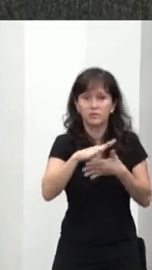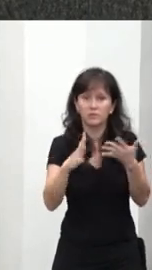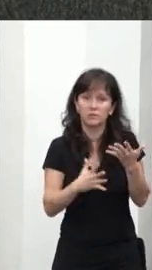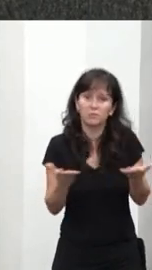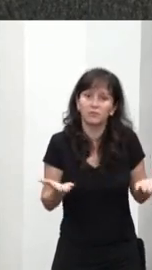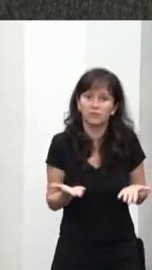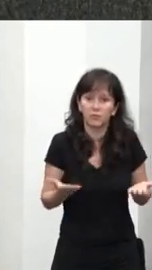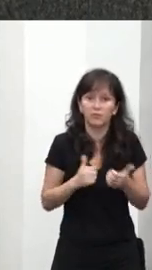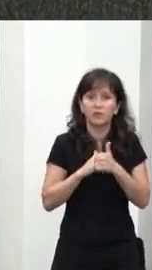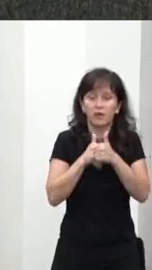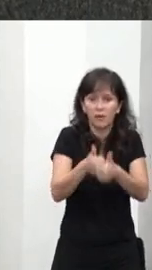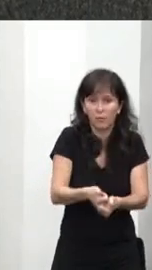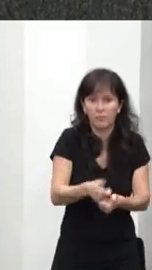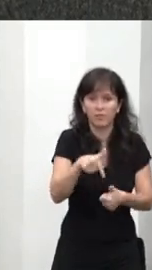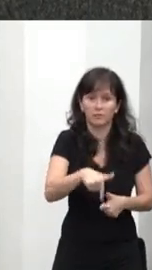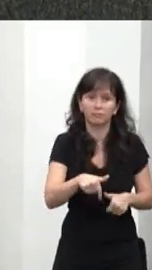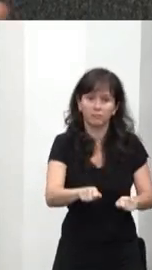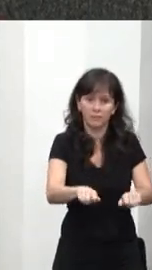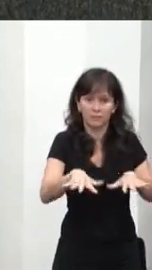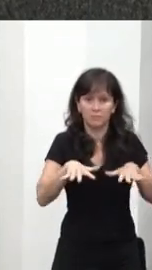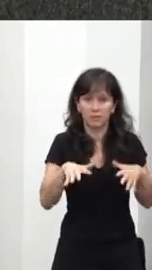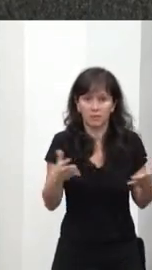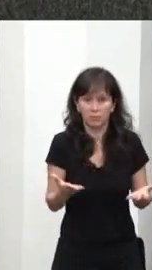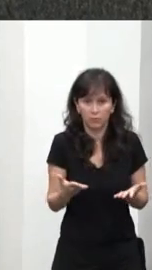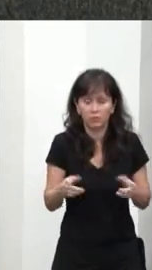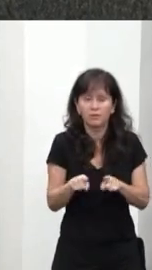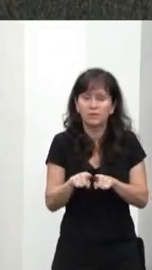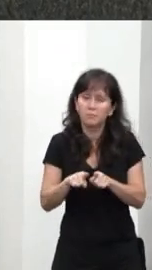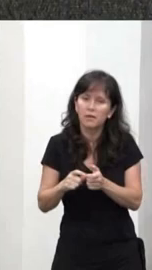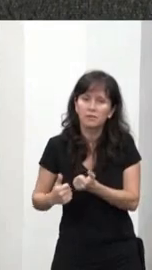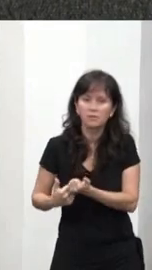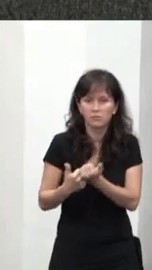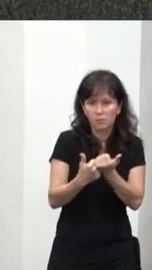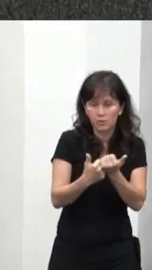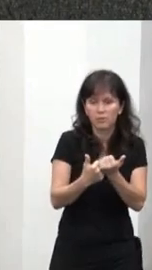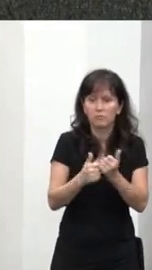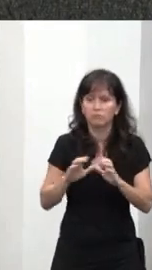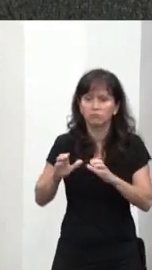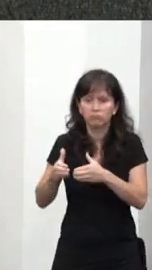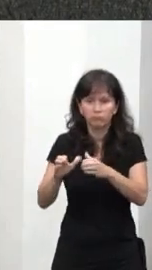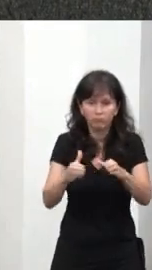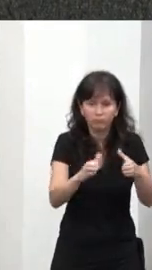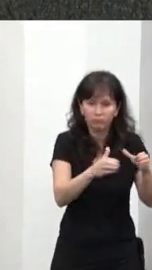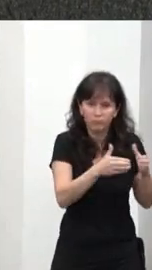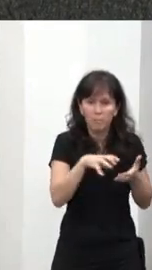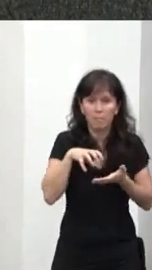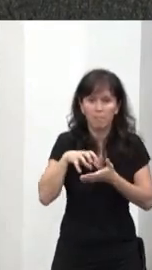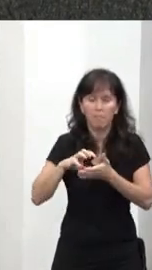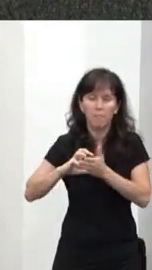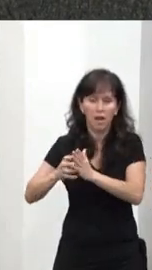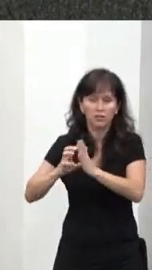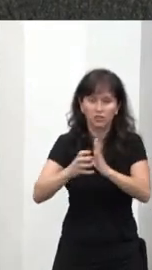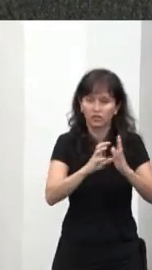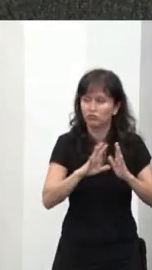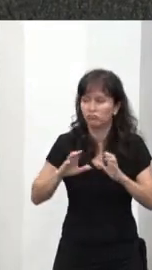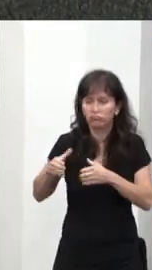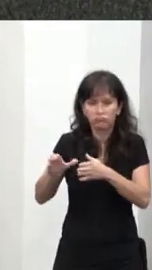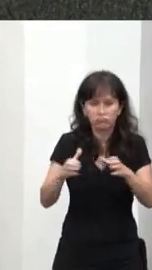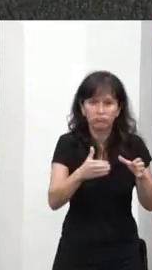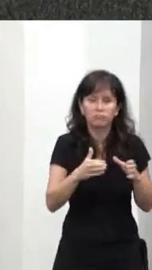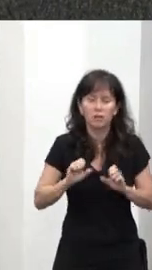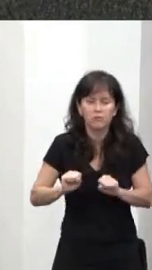nossa atividade de hoje as assessorias dos nossos mandatos que se dedicam integralmente para que eu trabalho seja feito da melhor